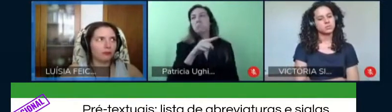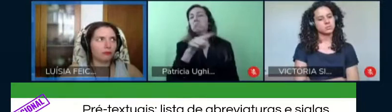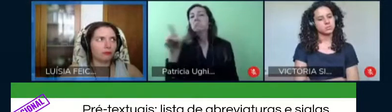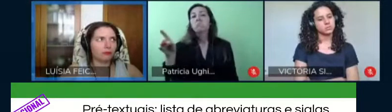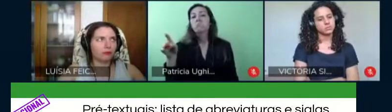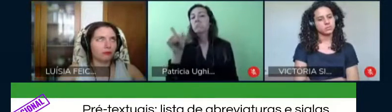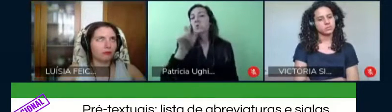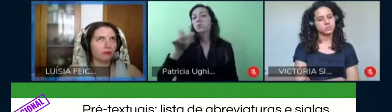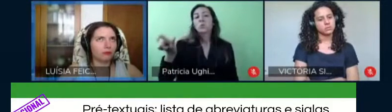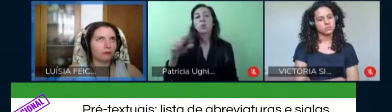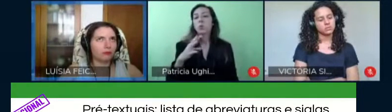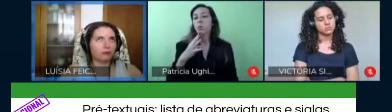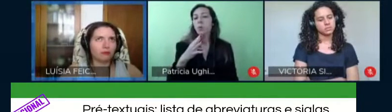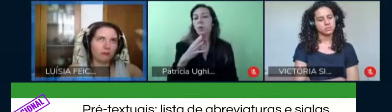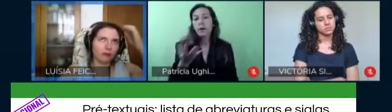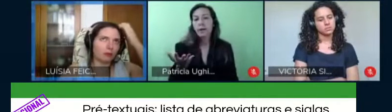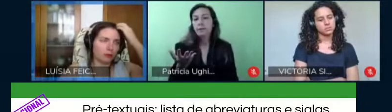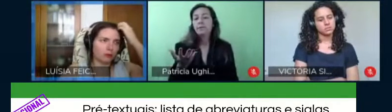conhecimento